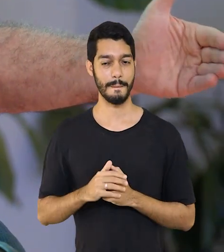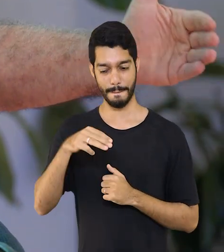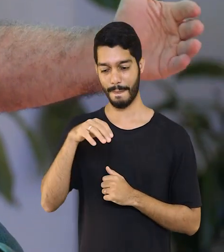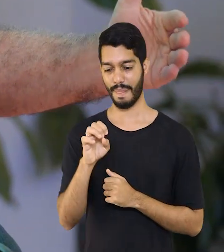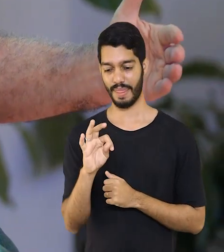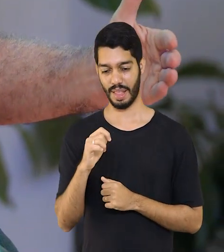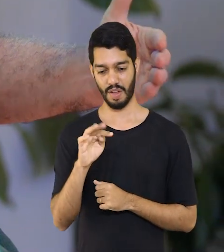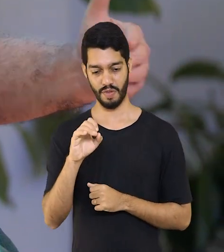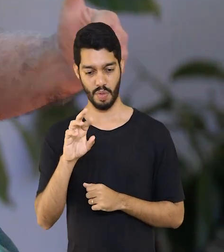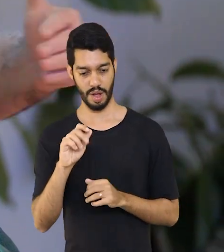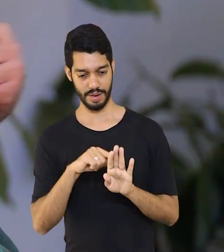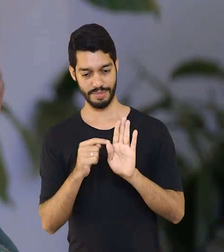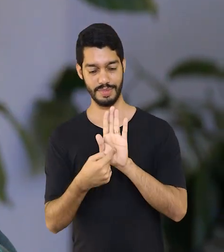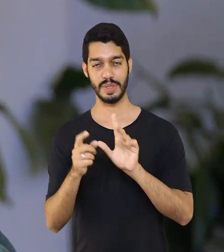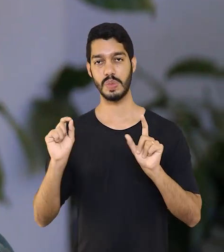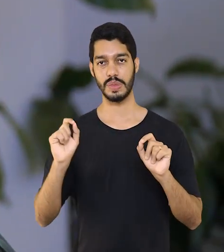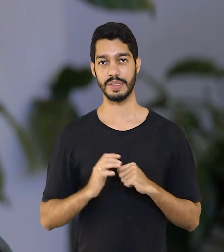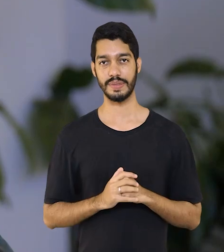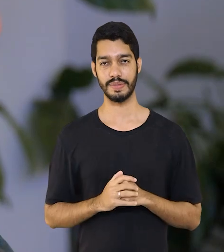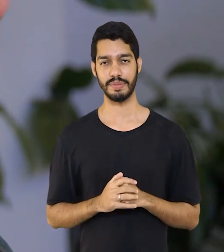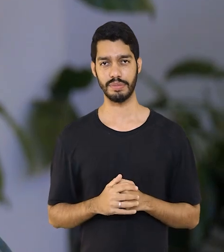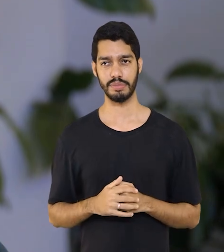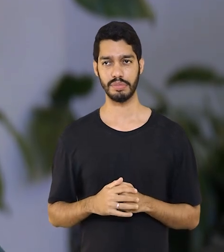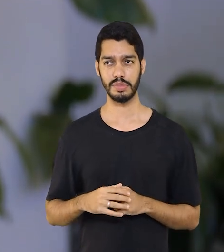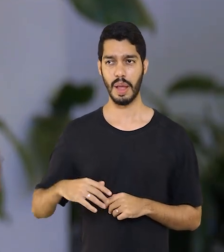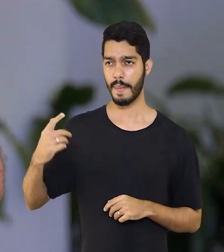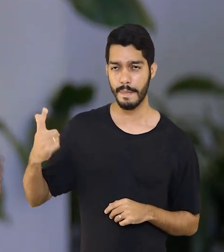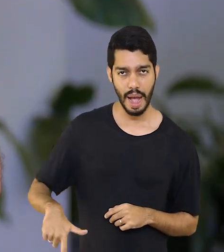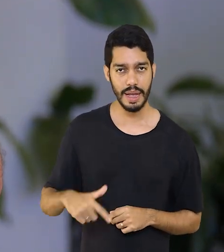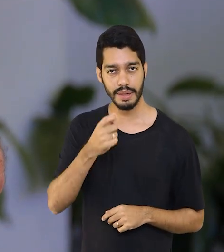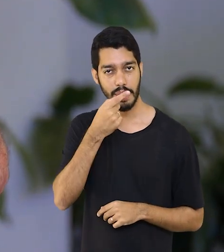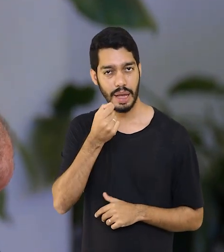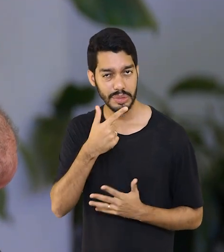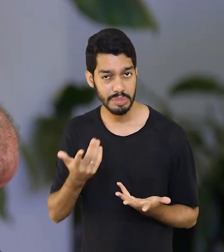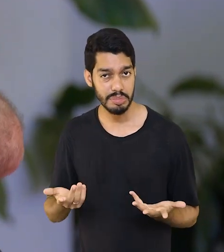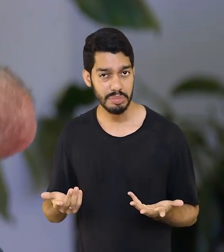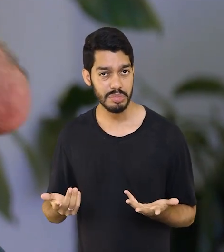A metáfora é a seguinte: é mais remédio?